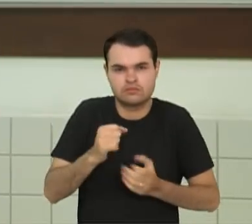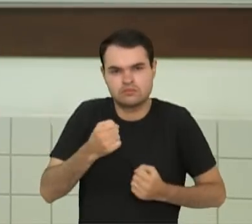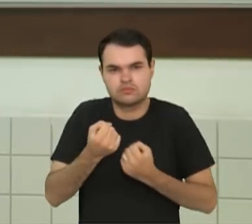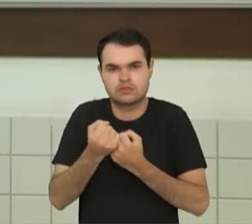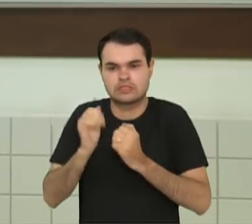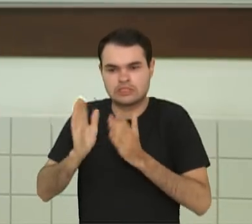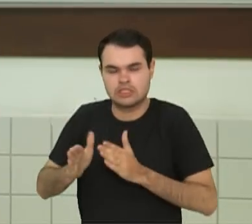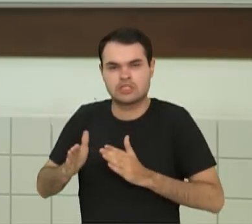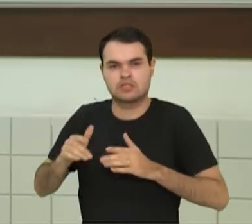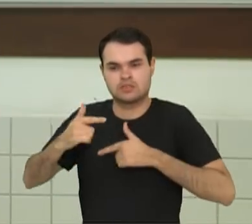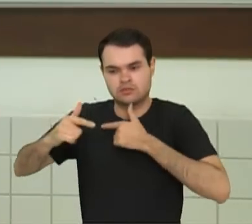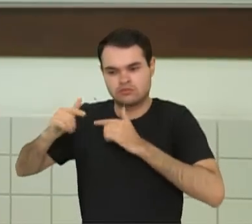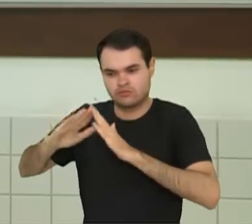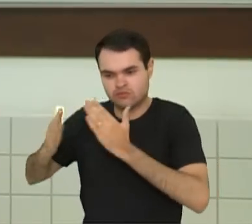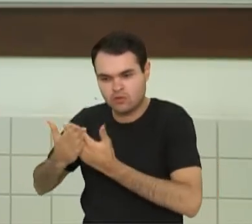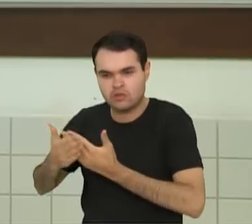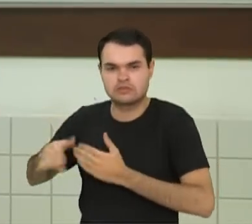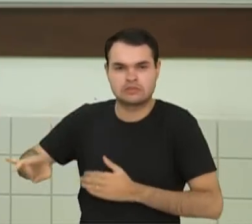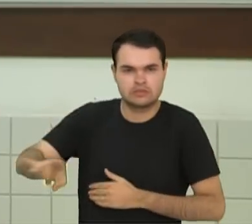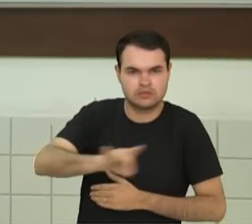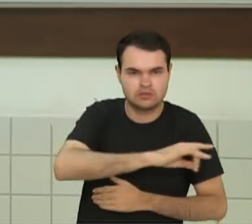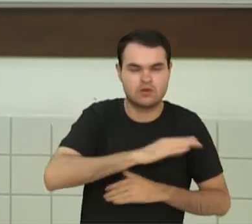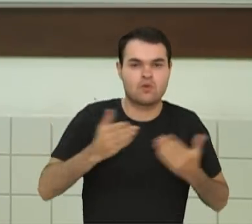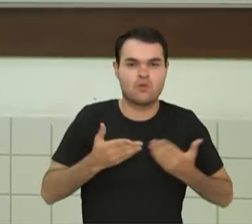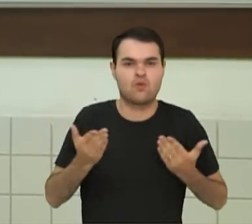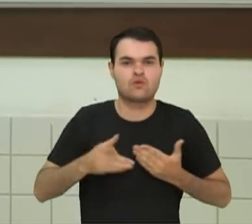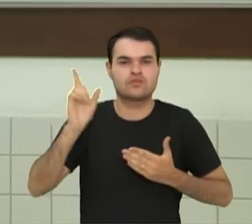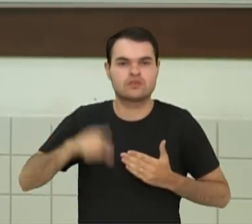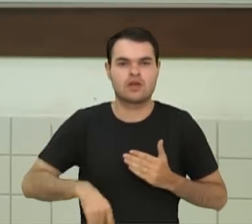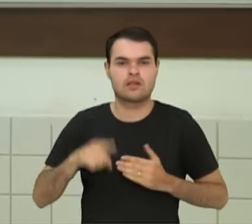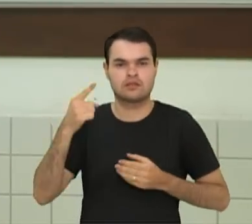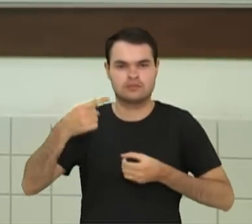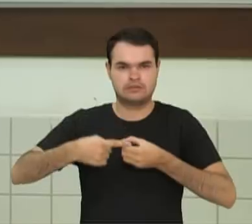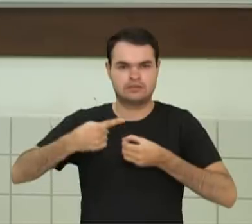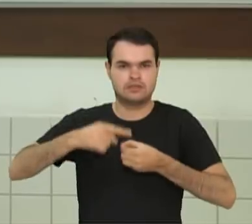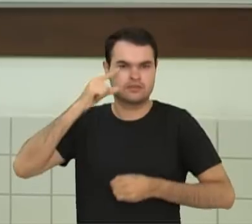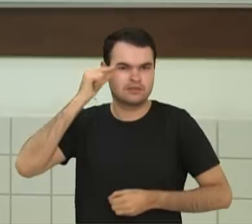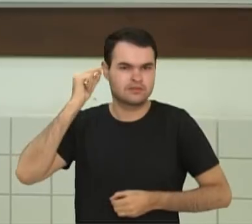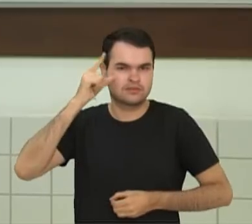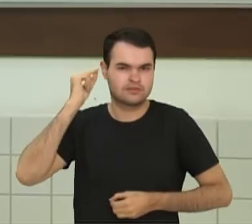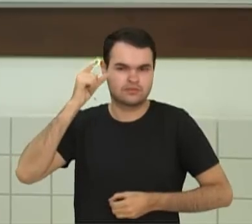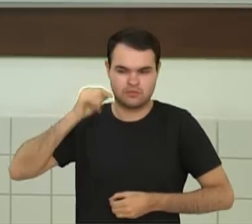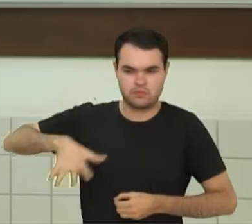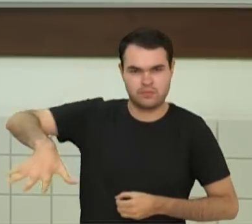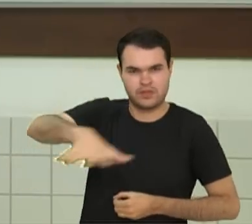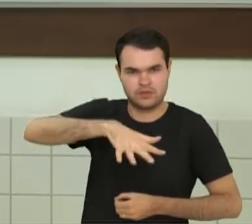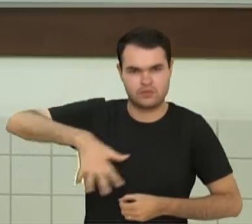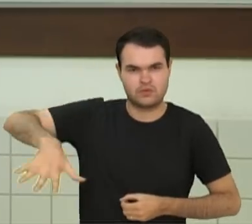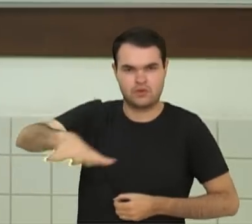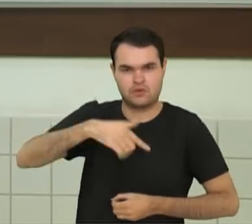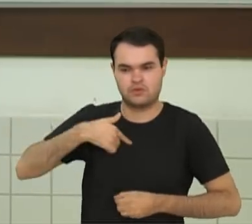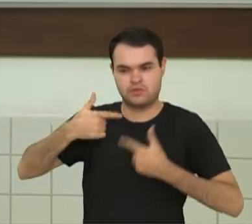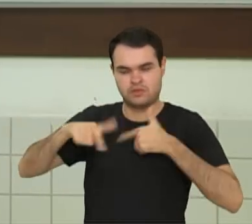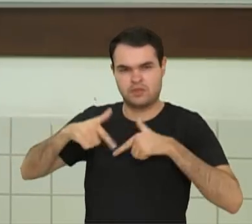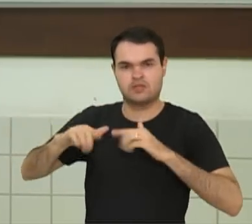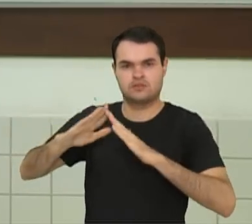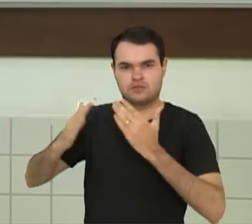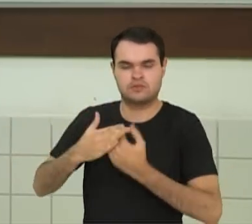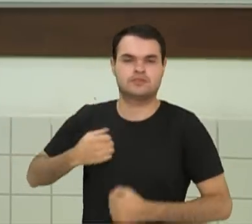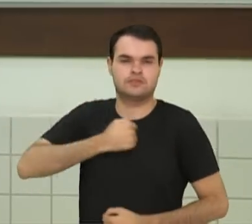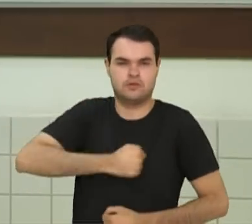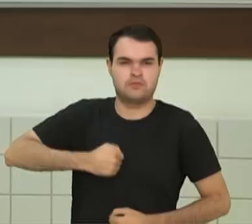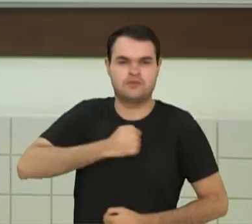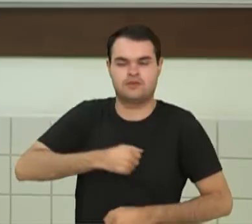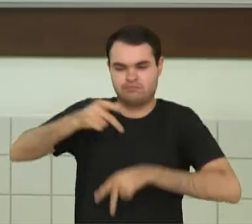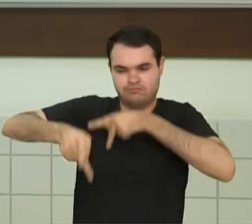já trabalhei. Hoje eu vou falar lá do pessoal de Guarapuava, do Anavandabassara, que eu trabalhei, tenho bastante saudade desse